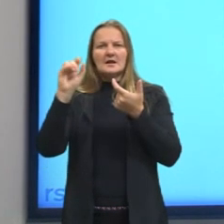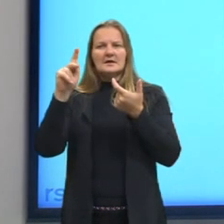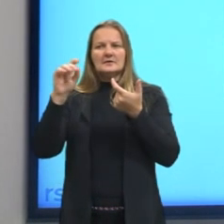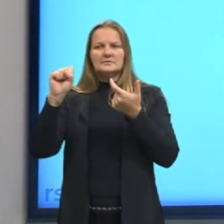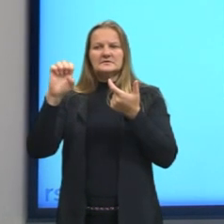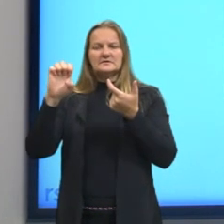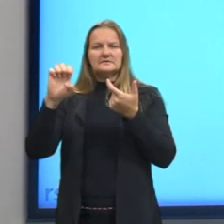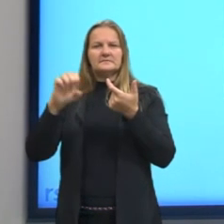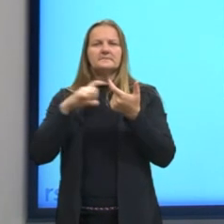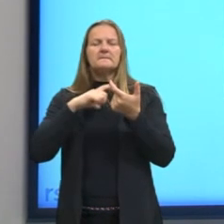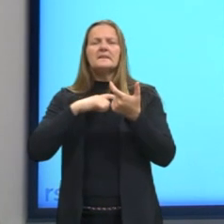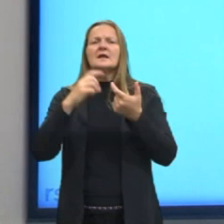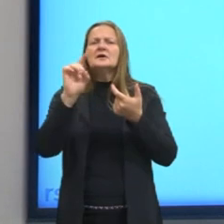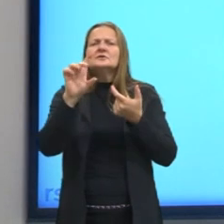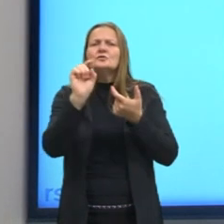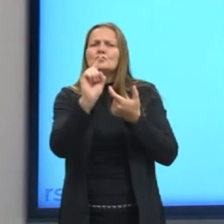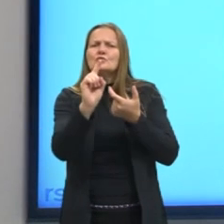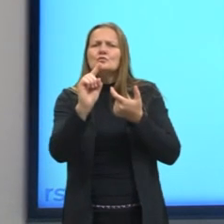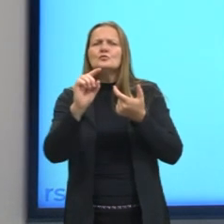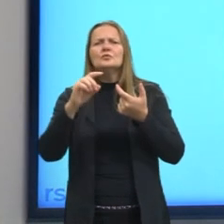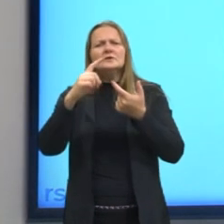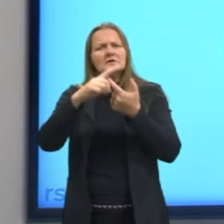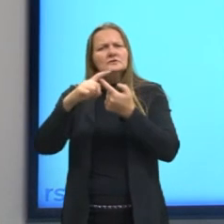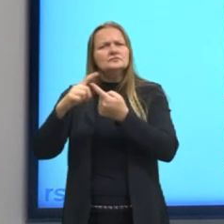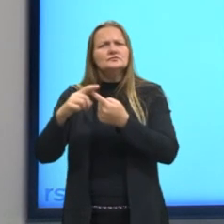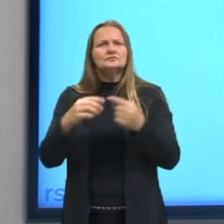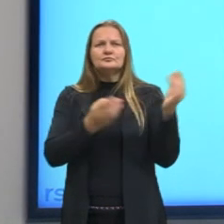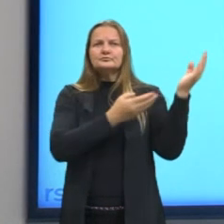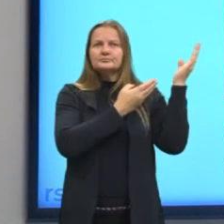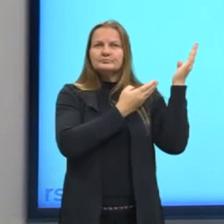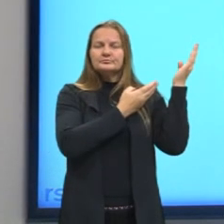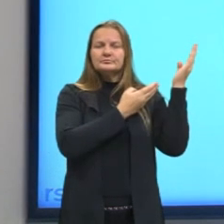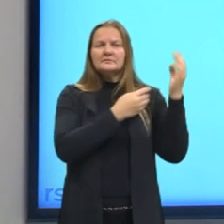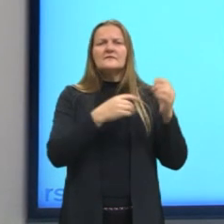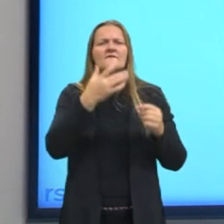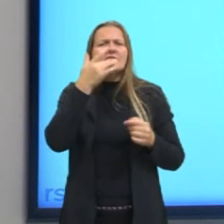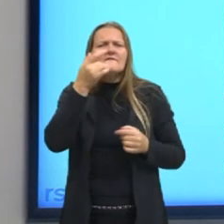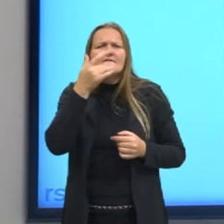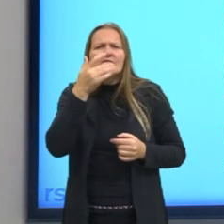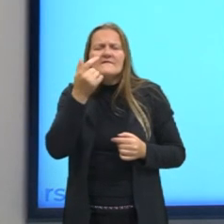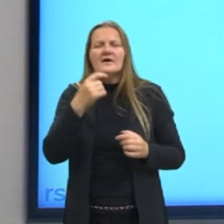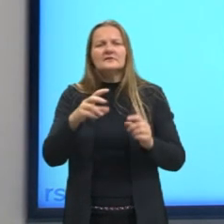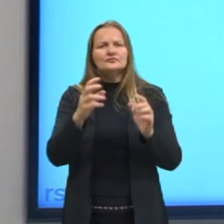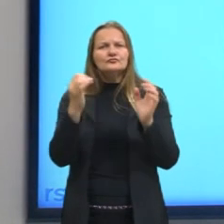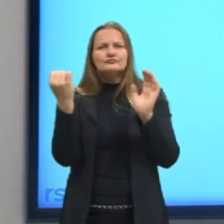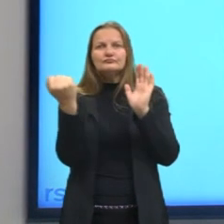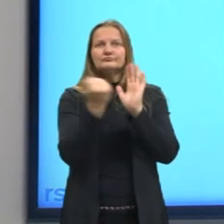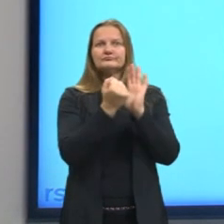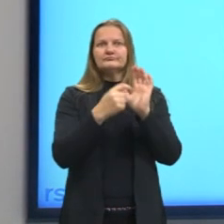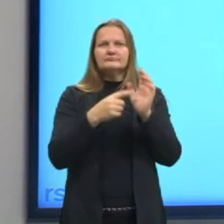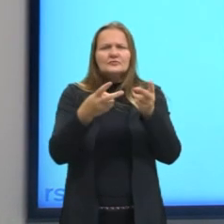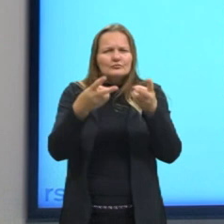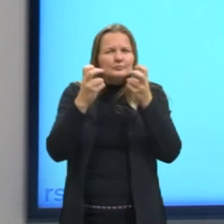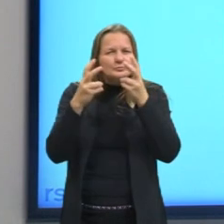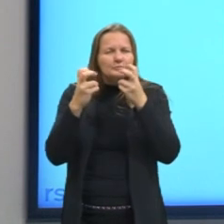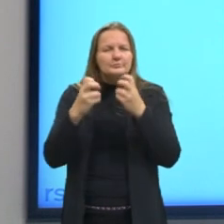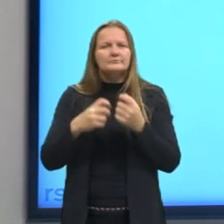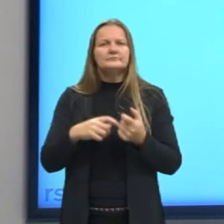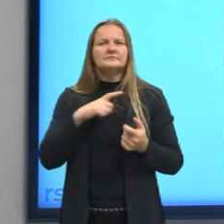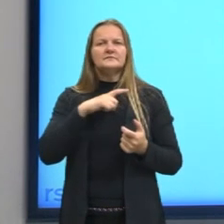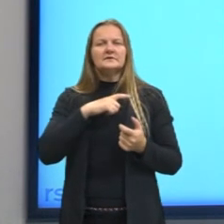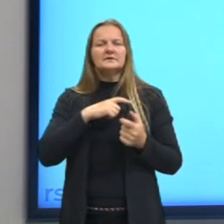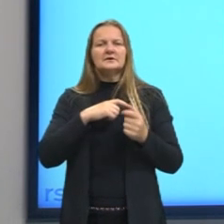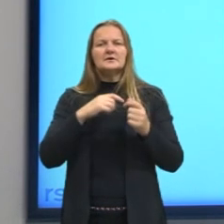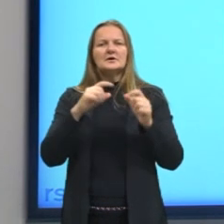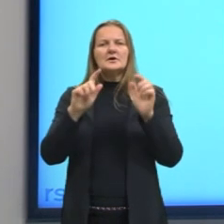de um ou mais termos uma oração que podem ser facilmente identificados tanto por elementos